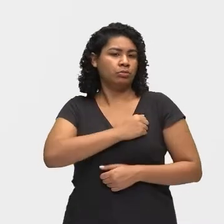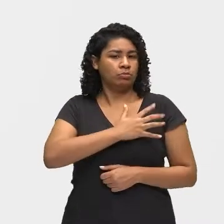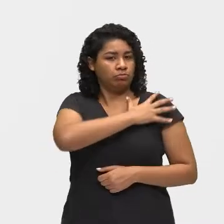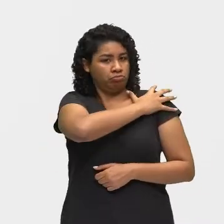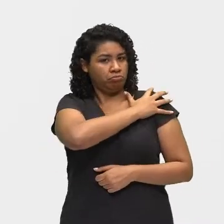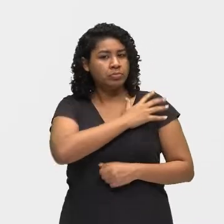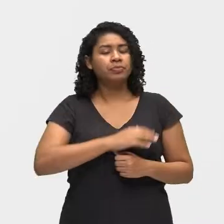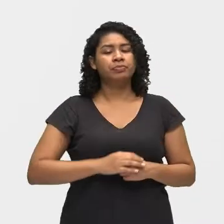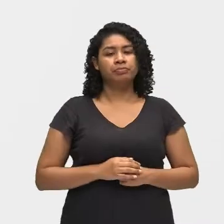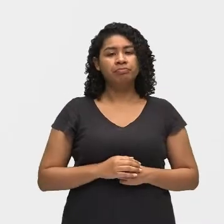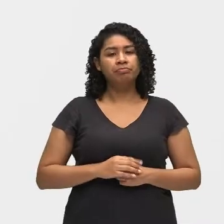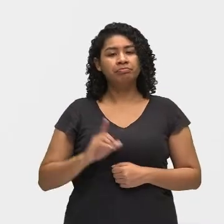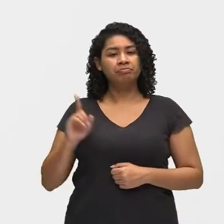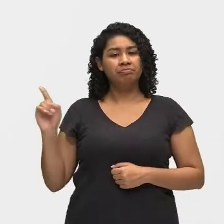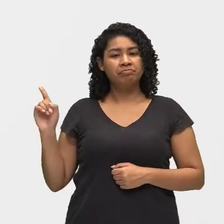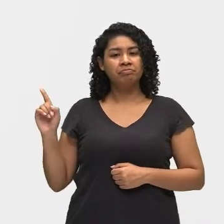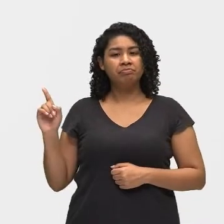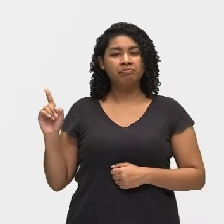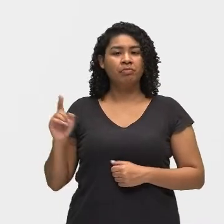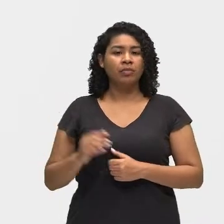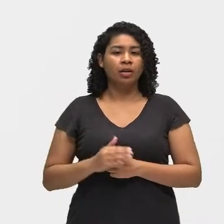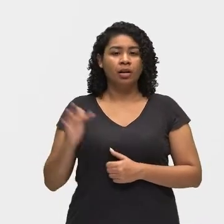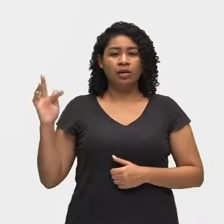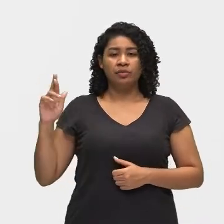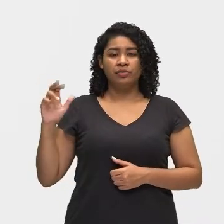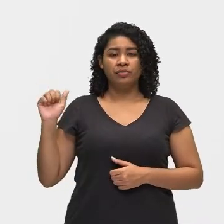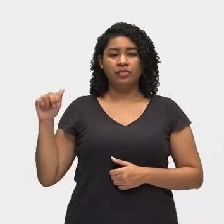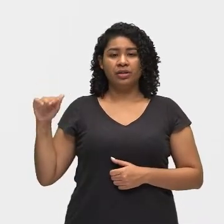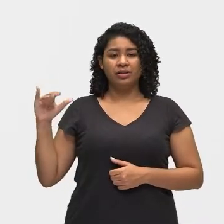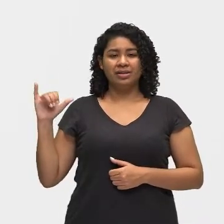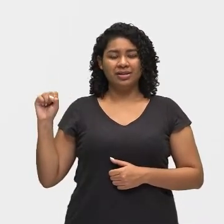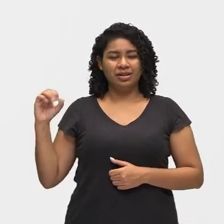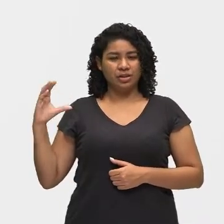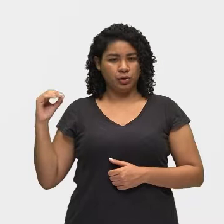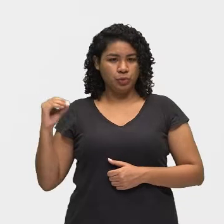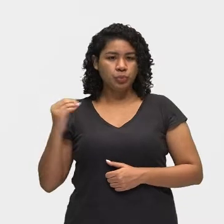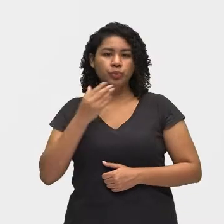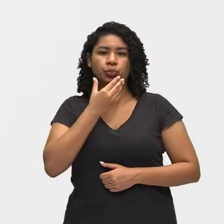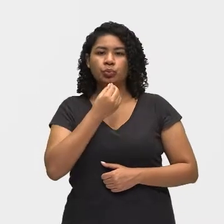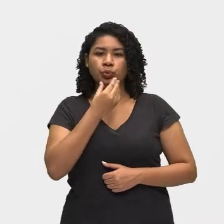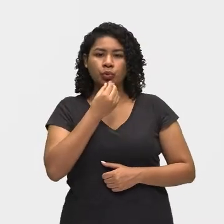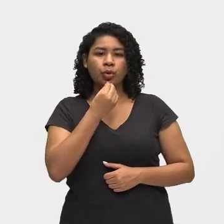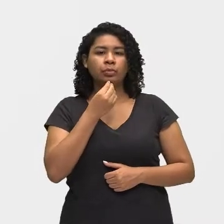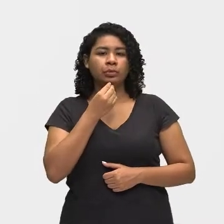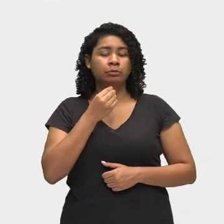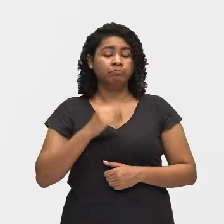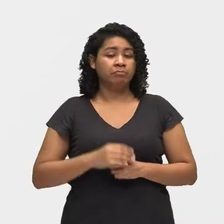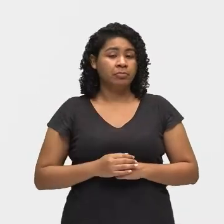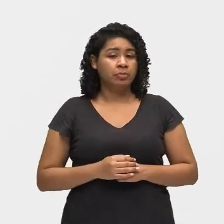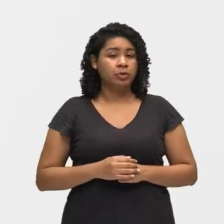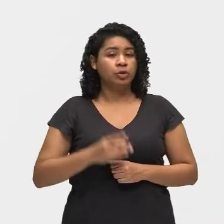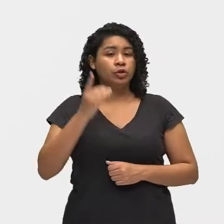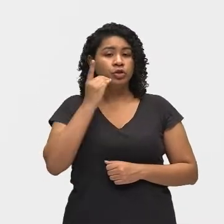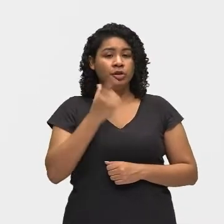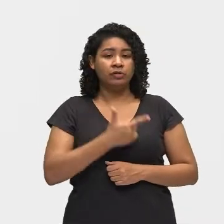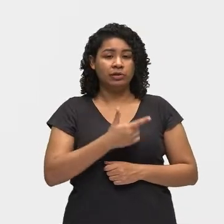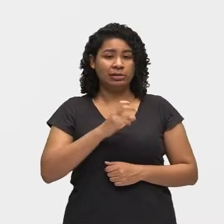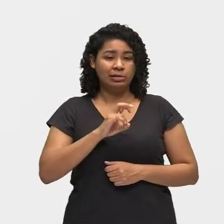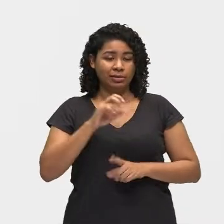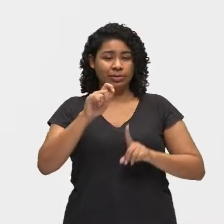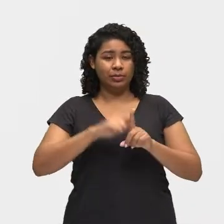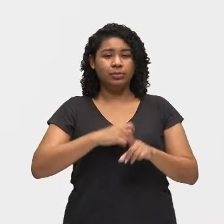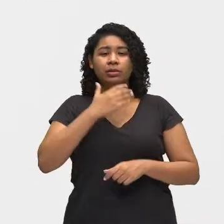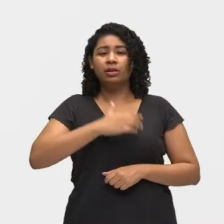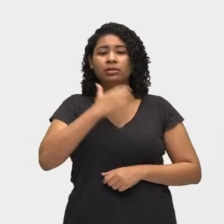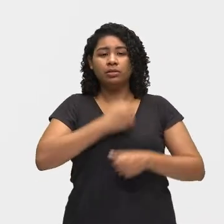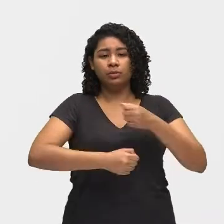Maranhão, Francisco Caldeira Castelo Branco saiu em 25 de dezembro de 1615 de São Luís do Maranhão e